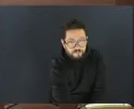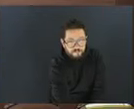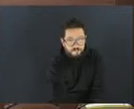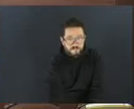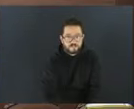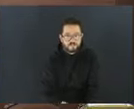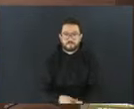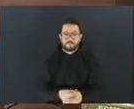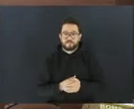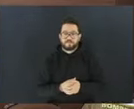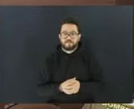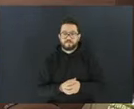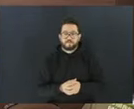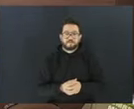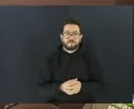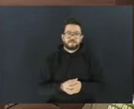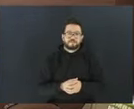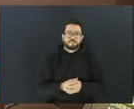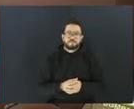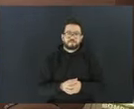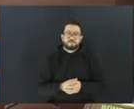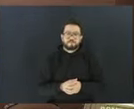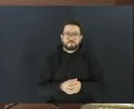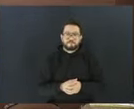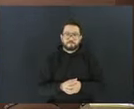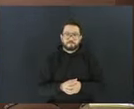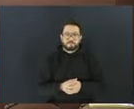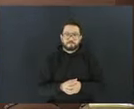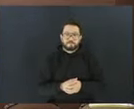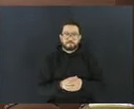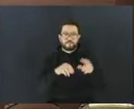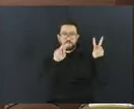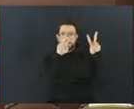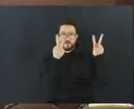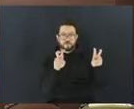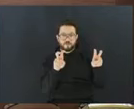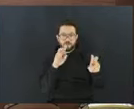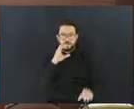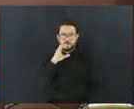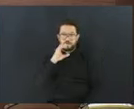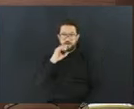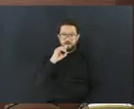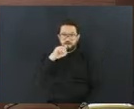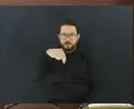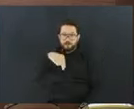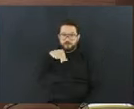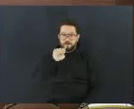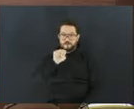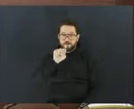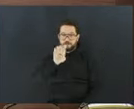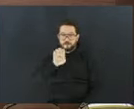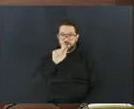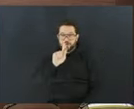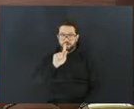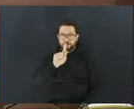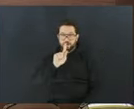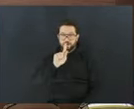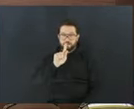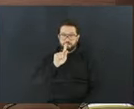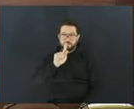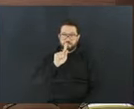Obrigado, Walter. Sobre a questão do CONSEG, né, que o senhor, vereador Hernani,